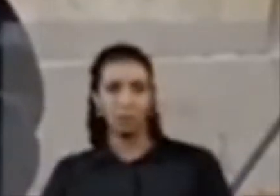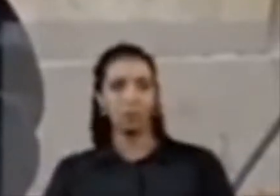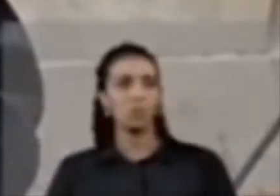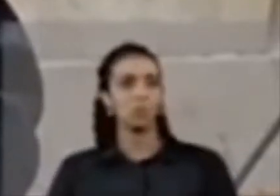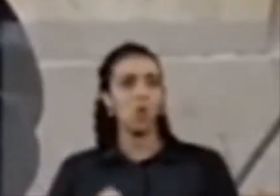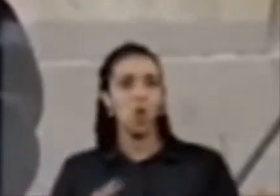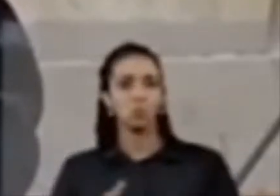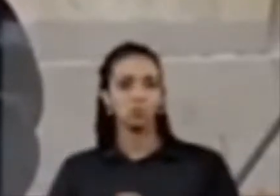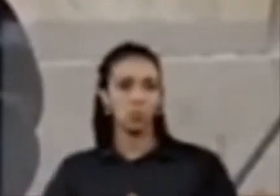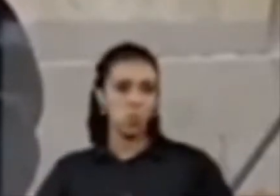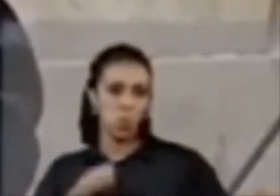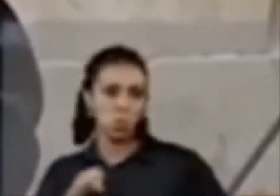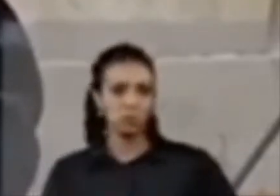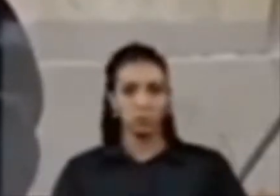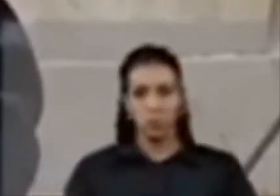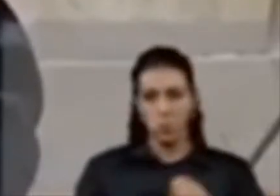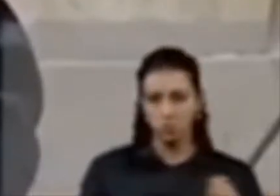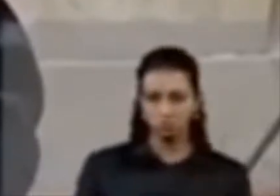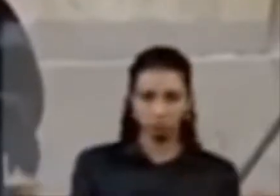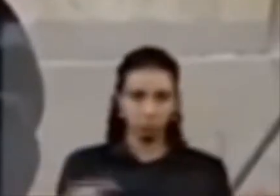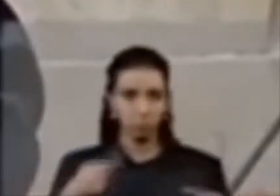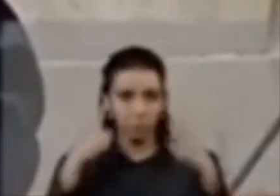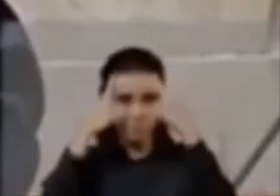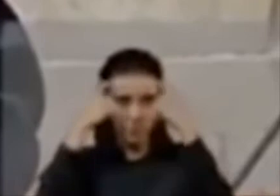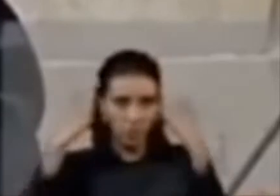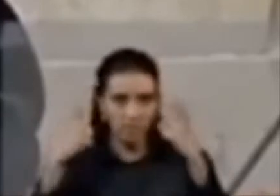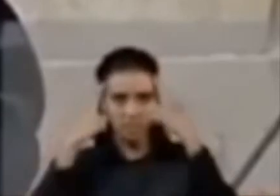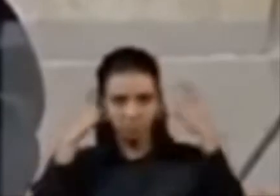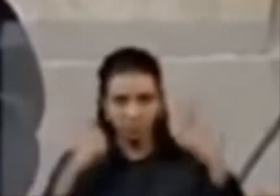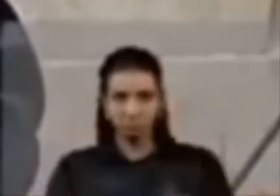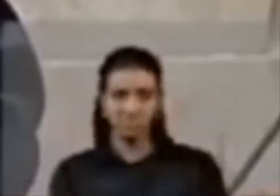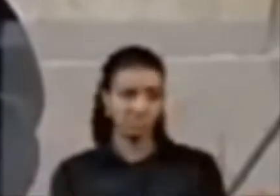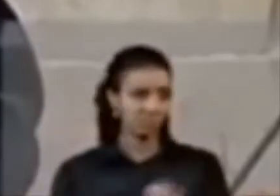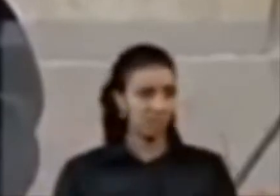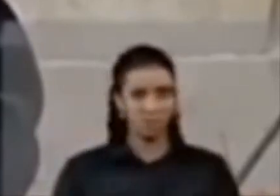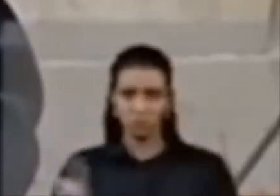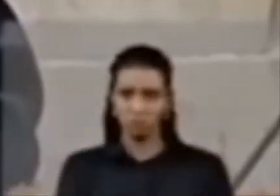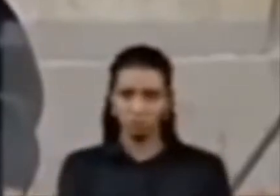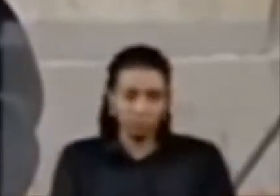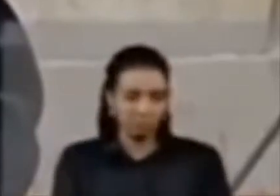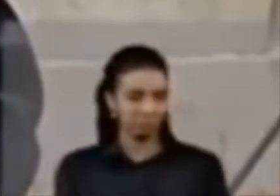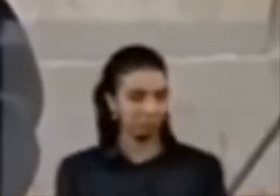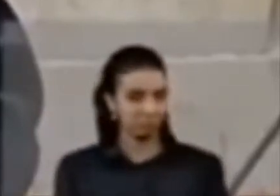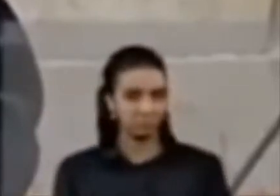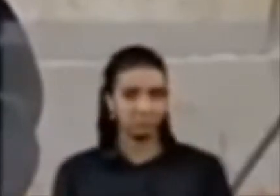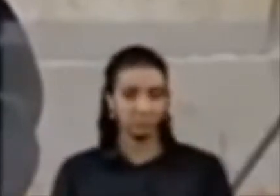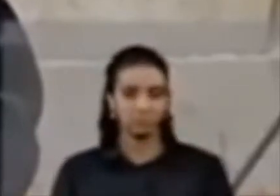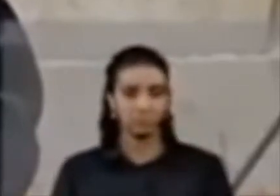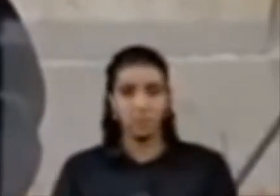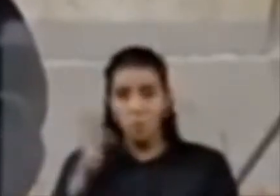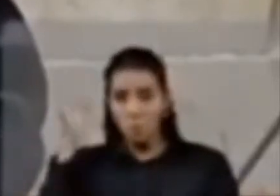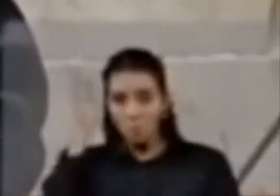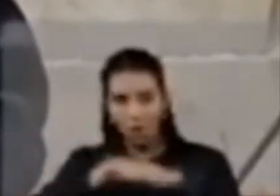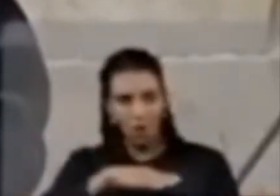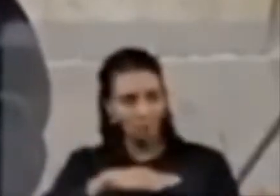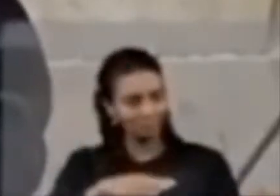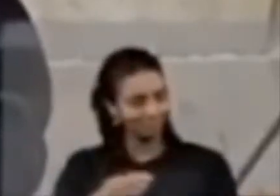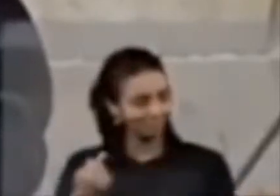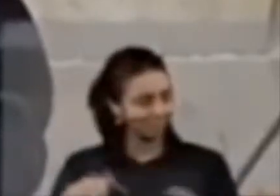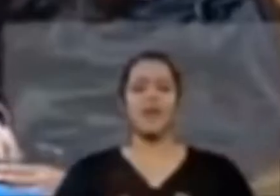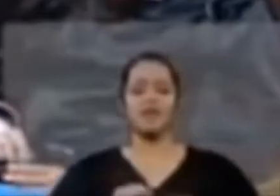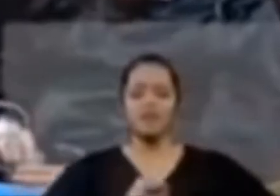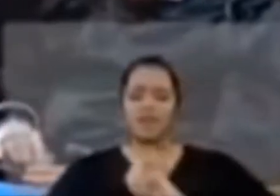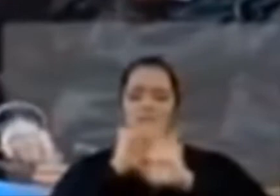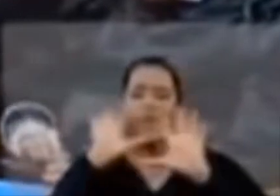apologia do ódio e da violência, sejam de esquerda, sejam de direita. O mal dispensa